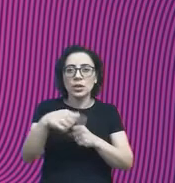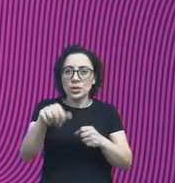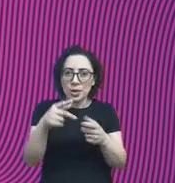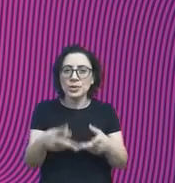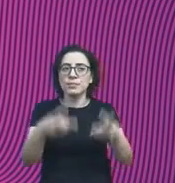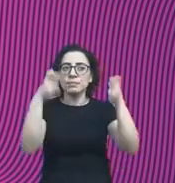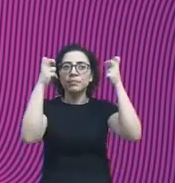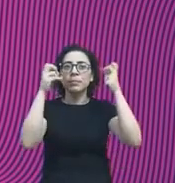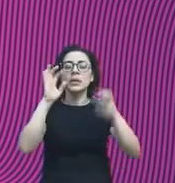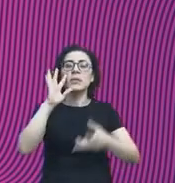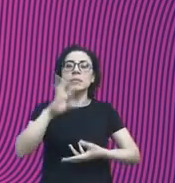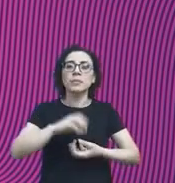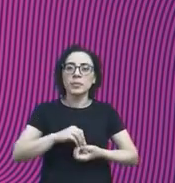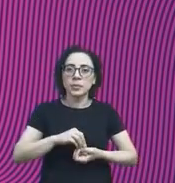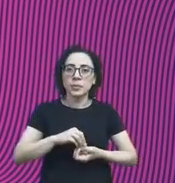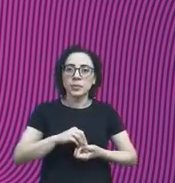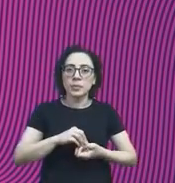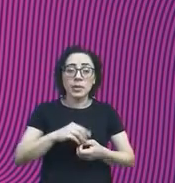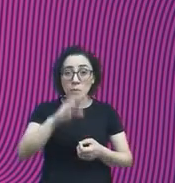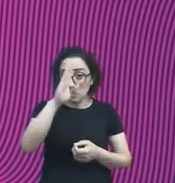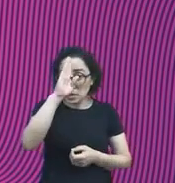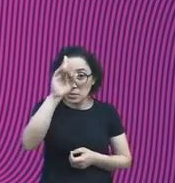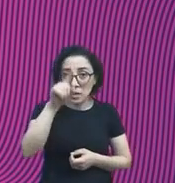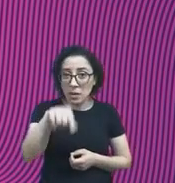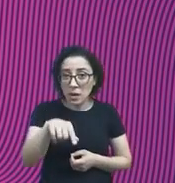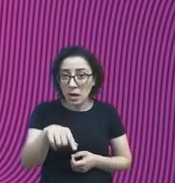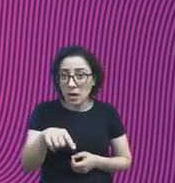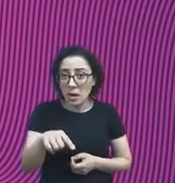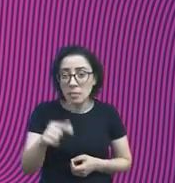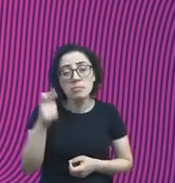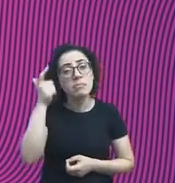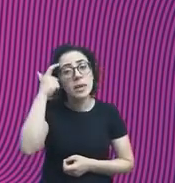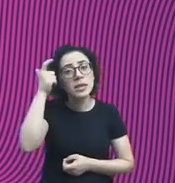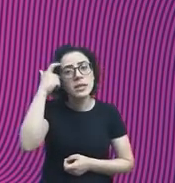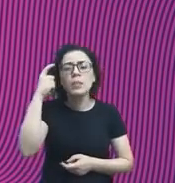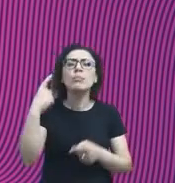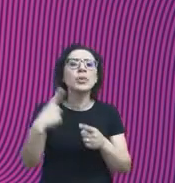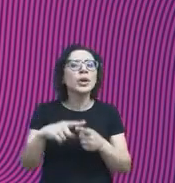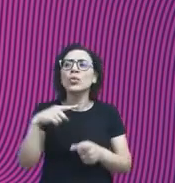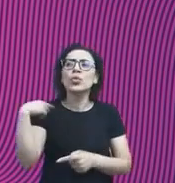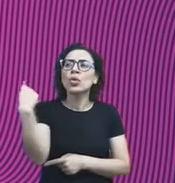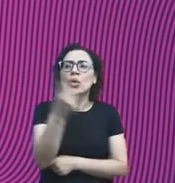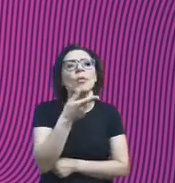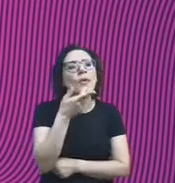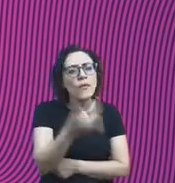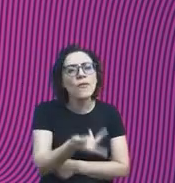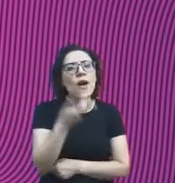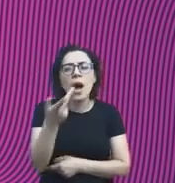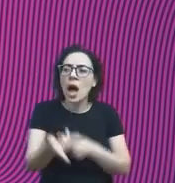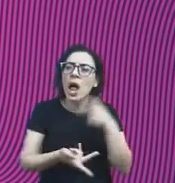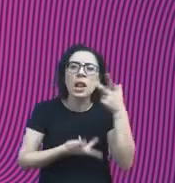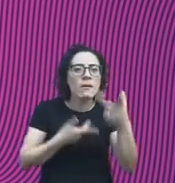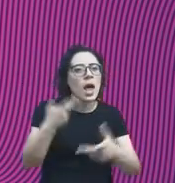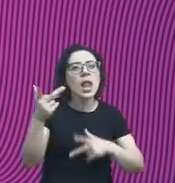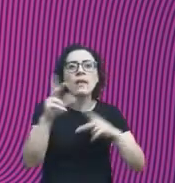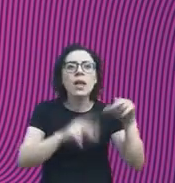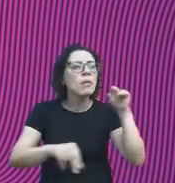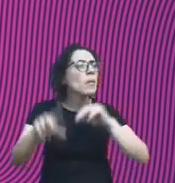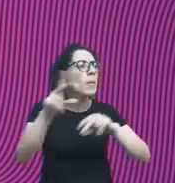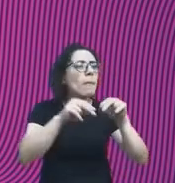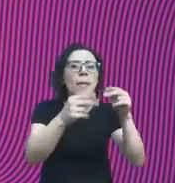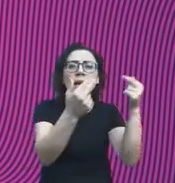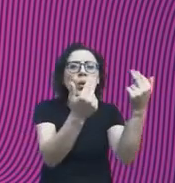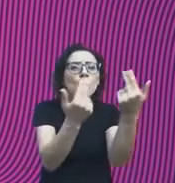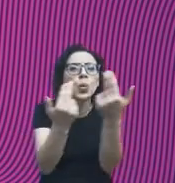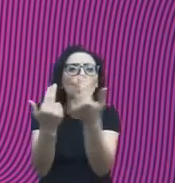faz o que todos dizem que tem que ser feito. Não é por descuido, o pessoal está dormindo,